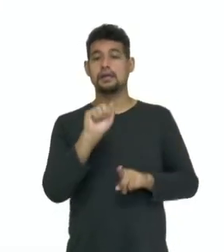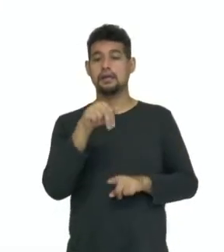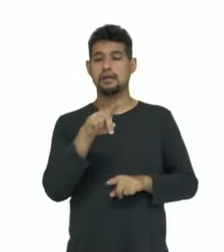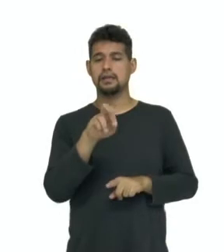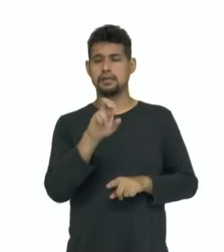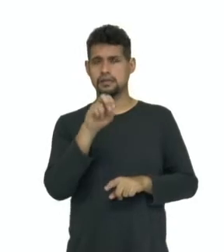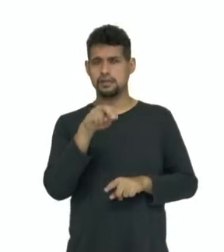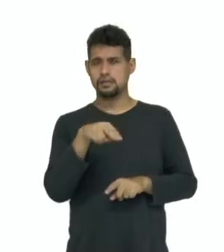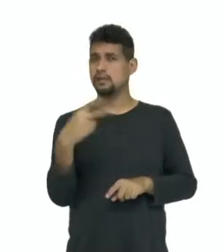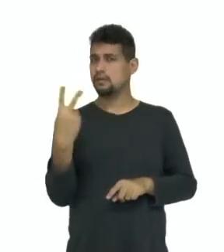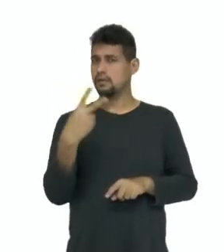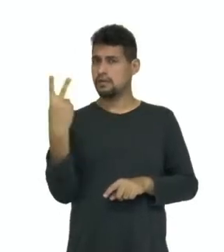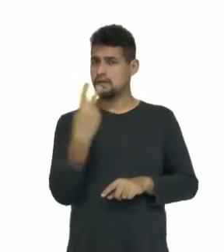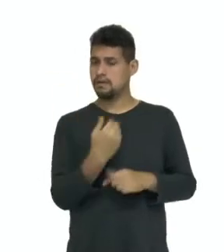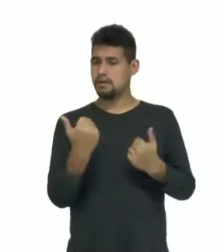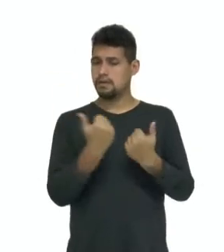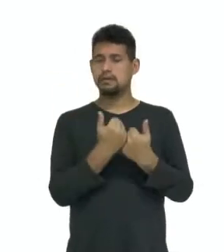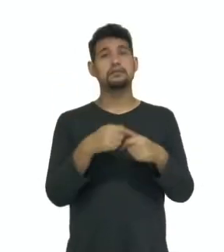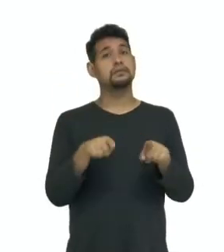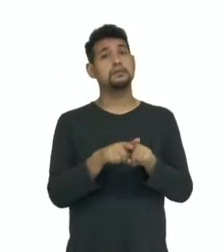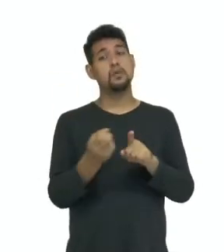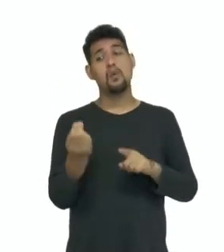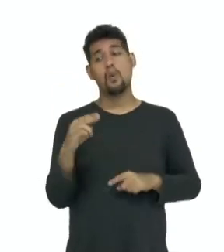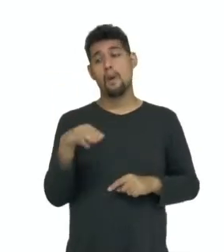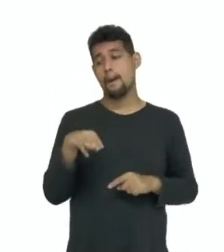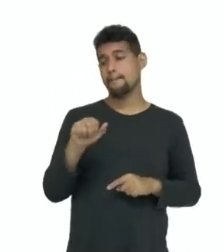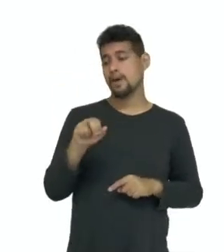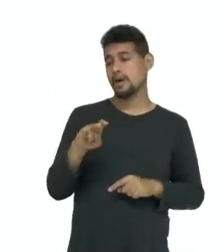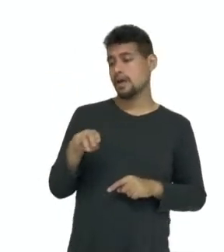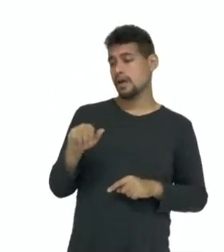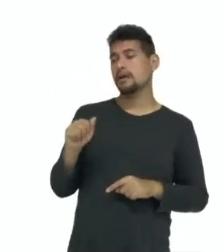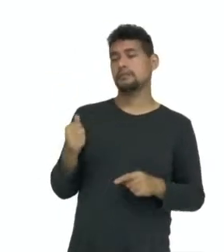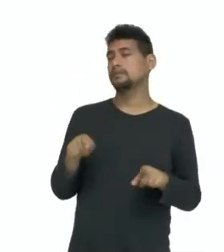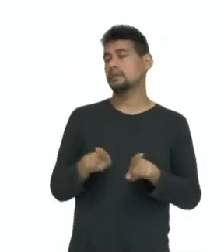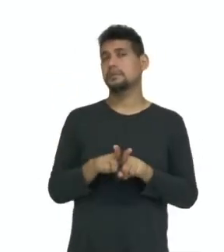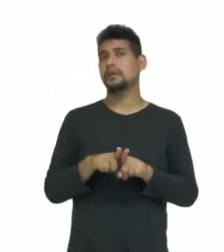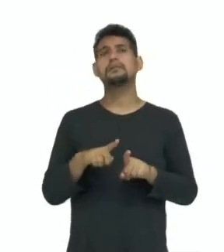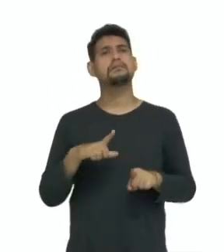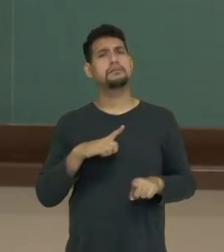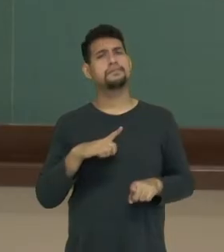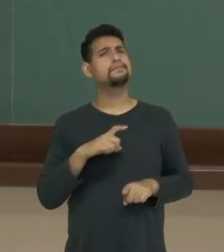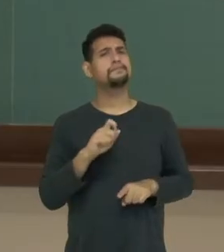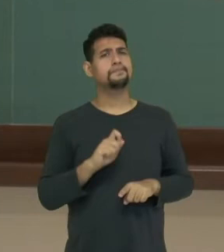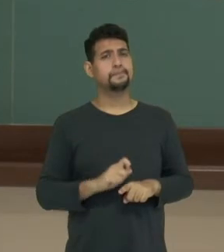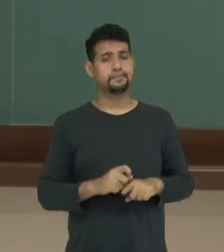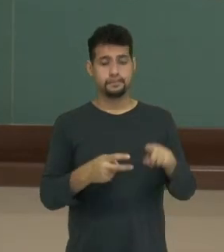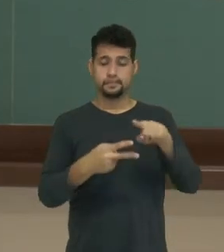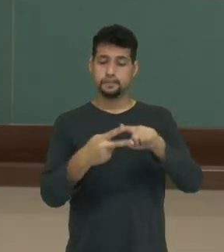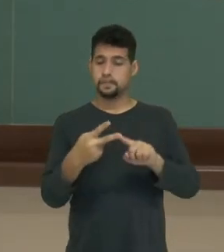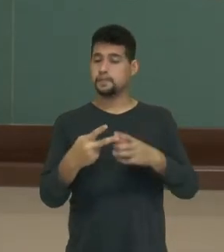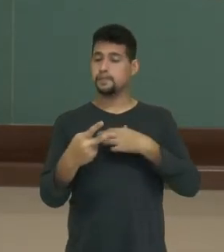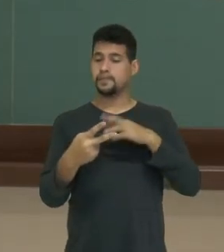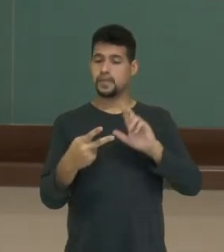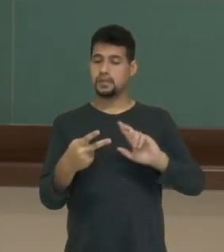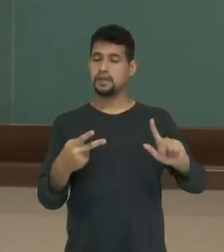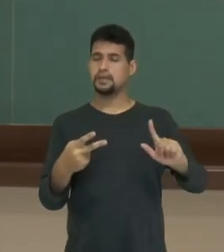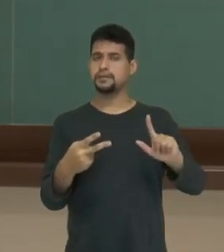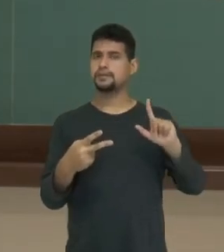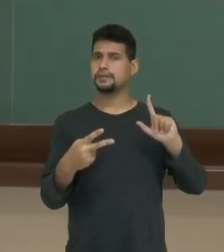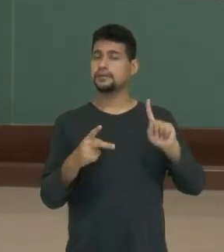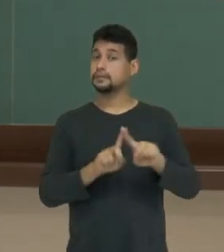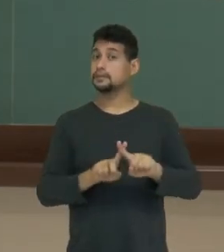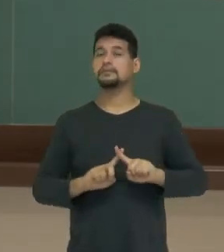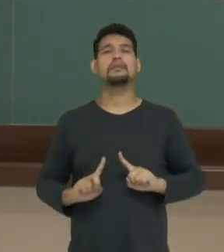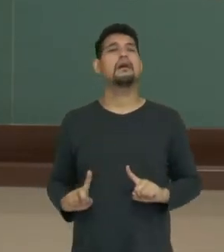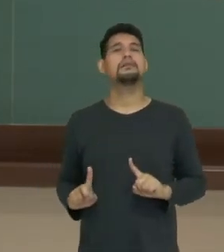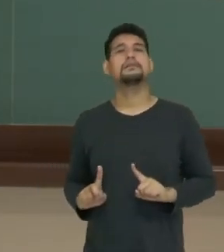o vice-representante, ou a Mariana e o Antônio Carlos. Então, eu tenho mais 2 possibilidades. Neste